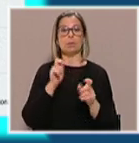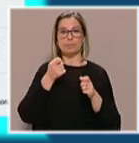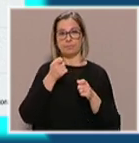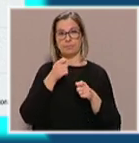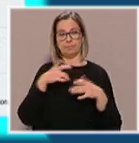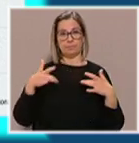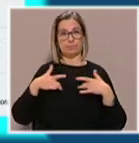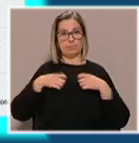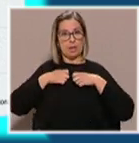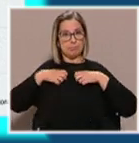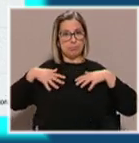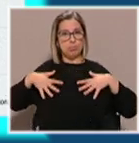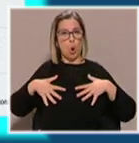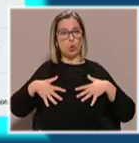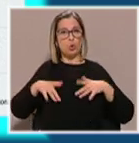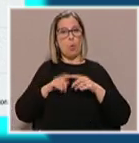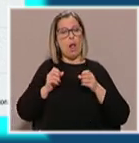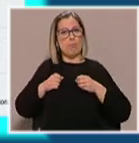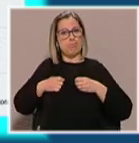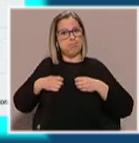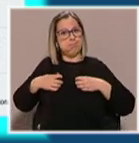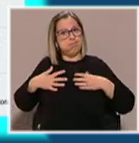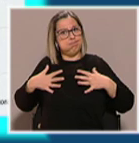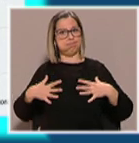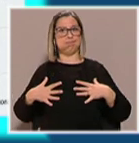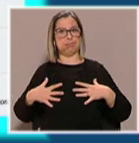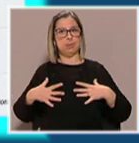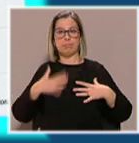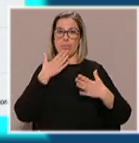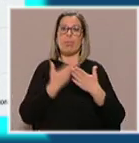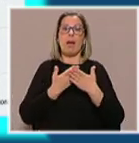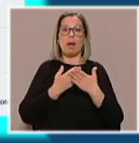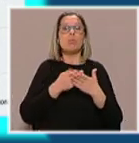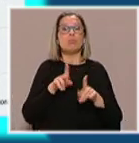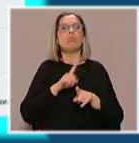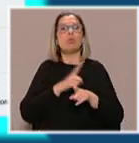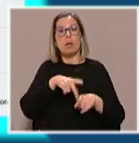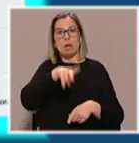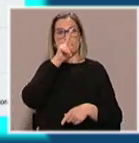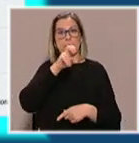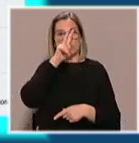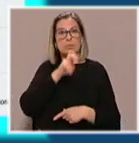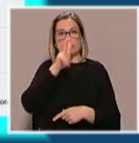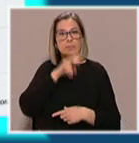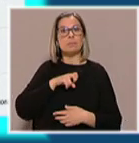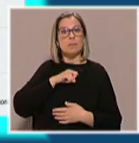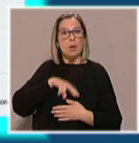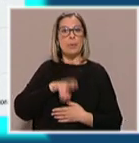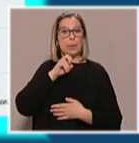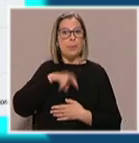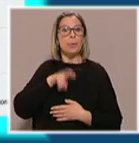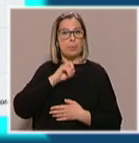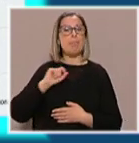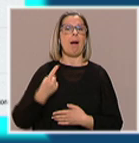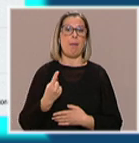brônquios manifestada por um aumento da nossa frequência respiratória. Por sinal, toda a nossa atividade